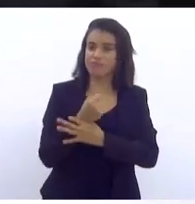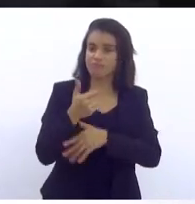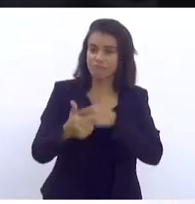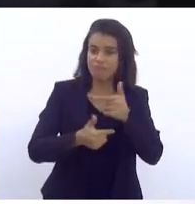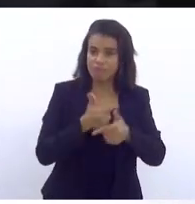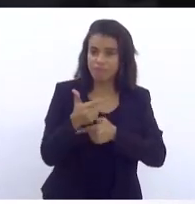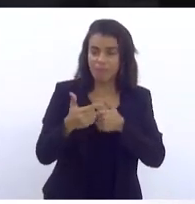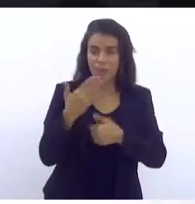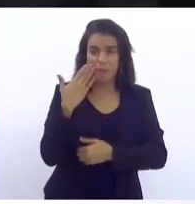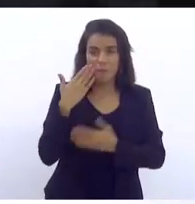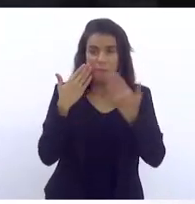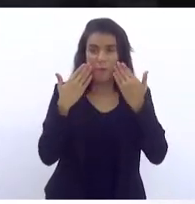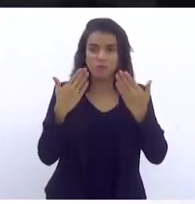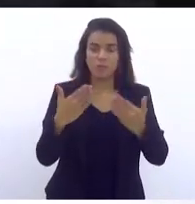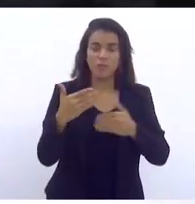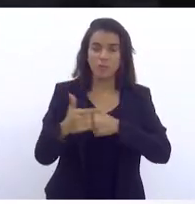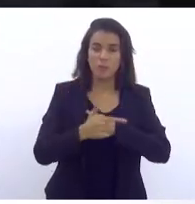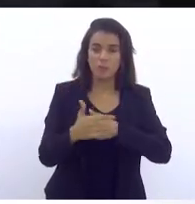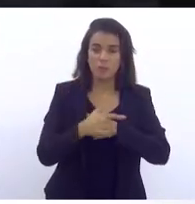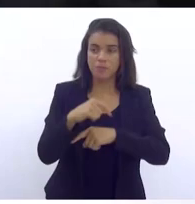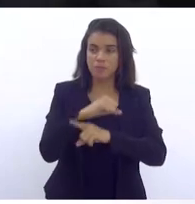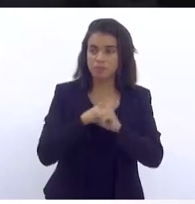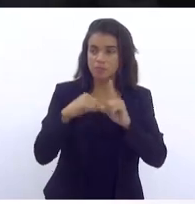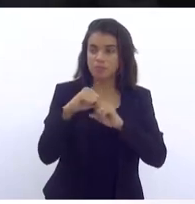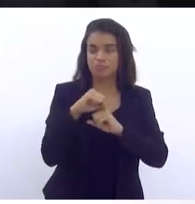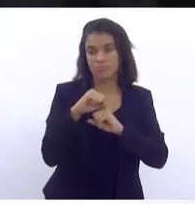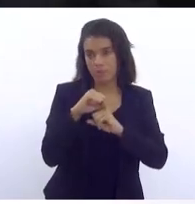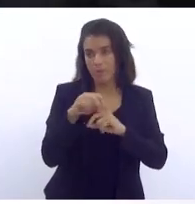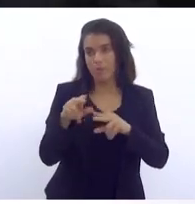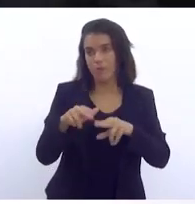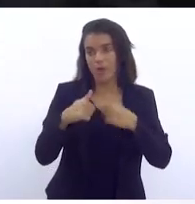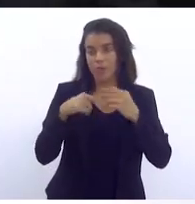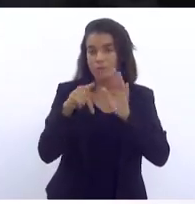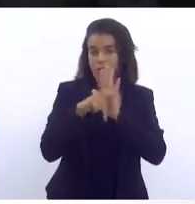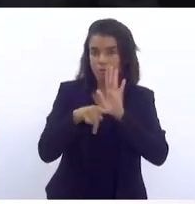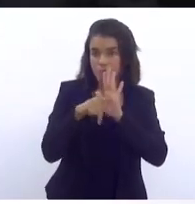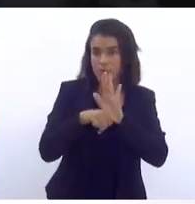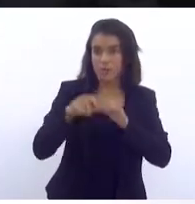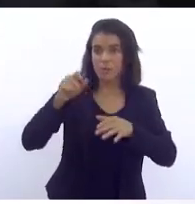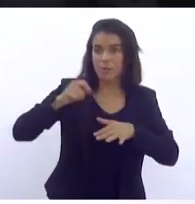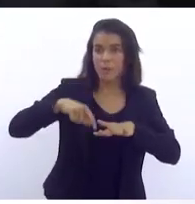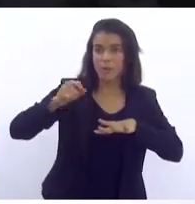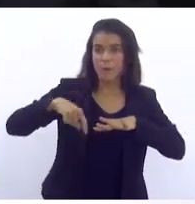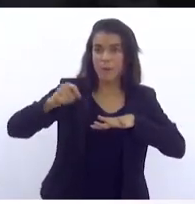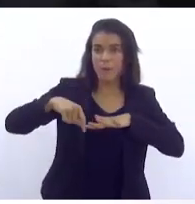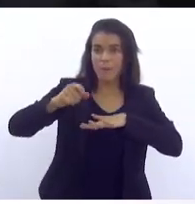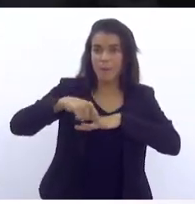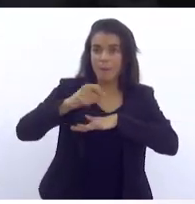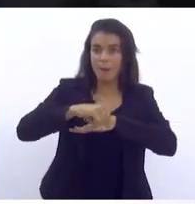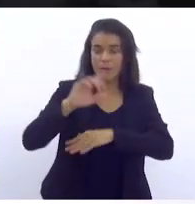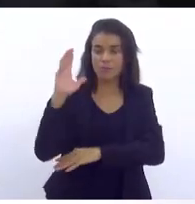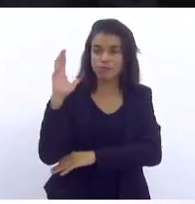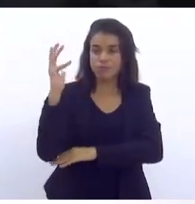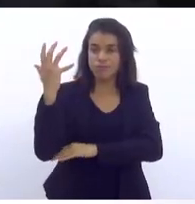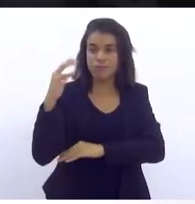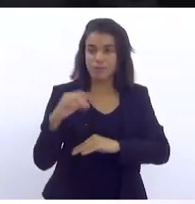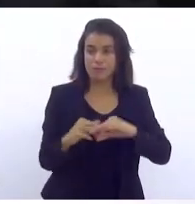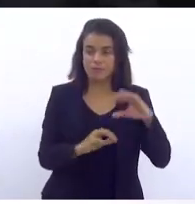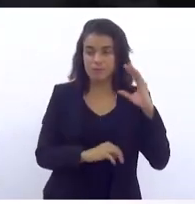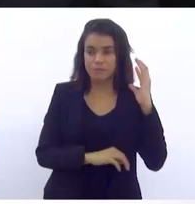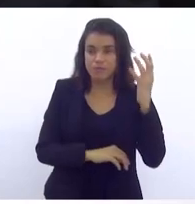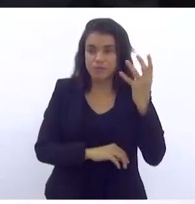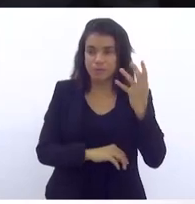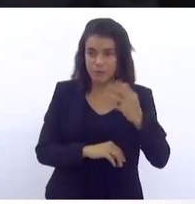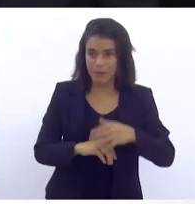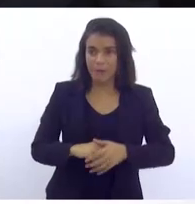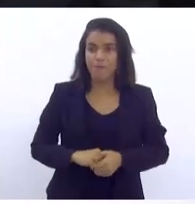demonstrar seu papel social junto à sociedade através do seu programa replantando vidas que melhora em muito a a questão do da qualidade